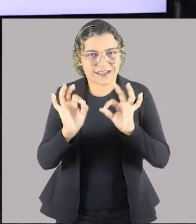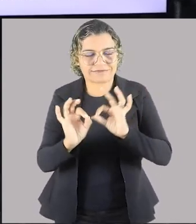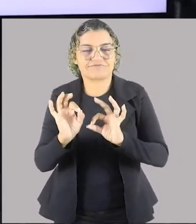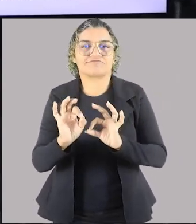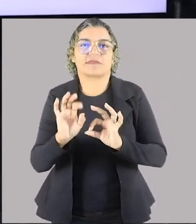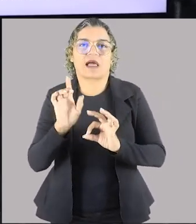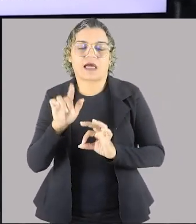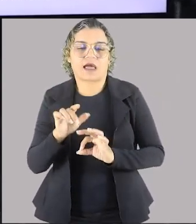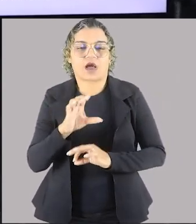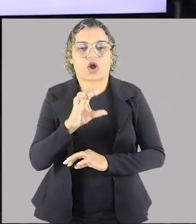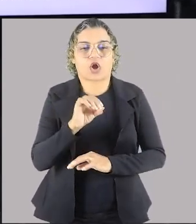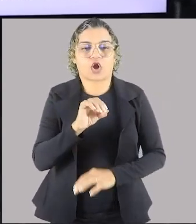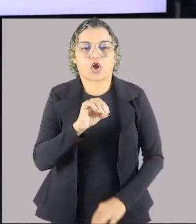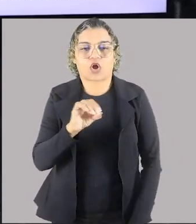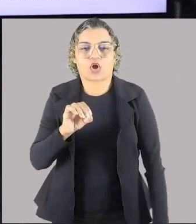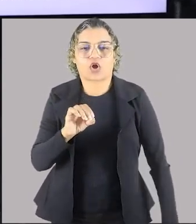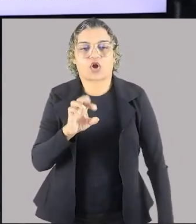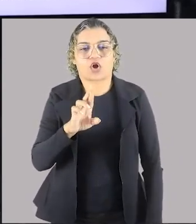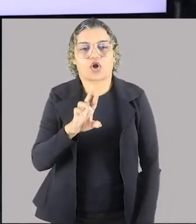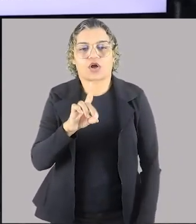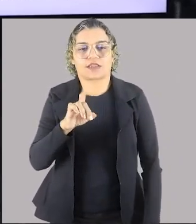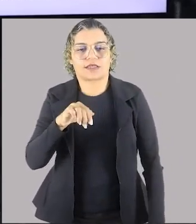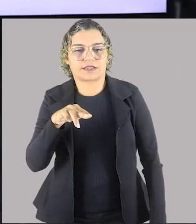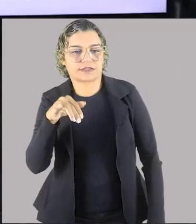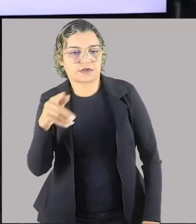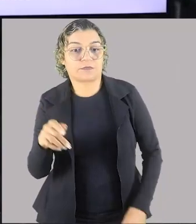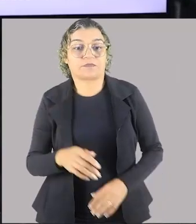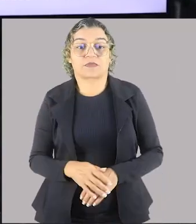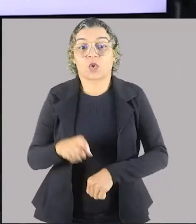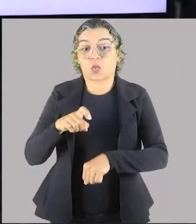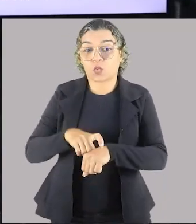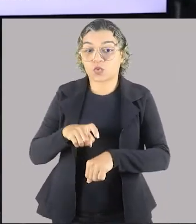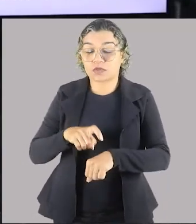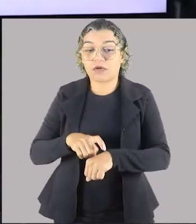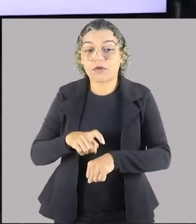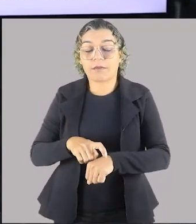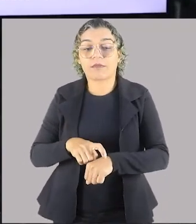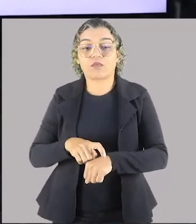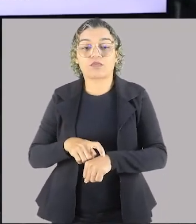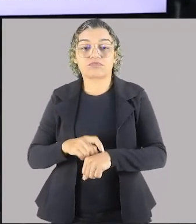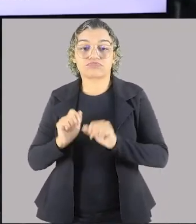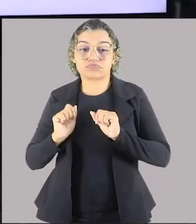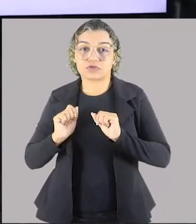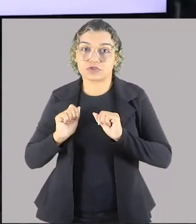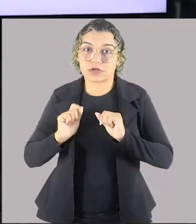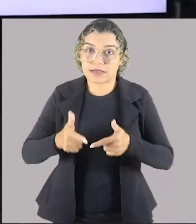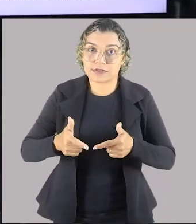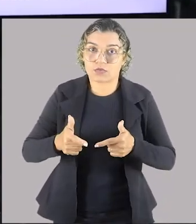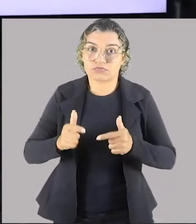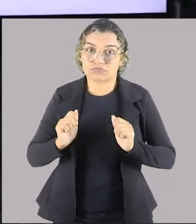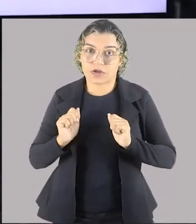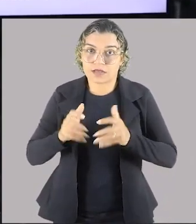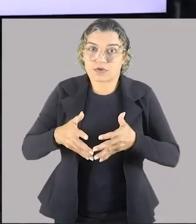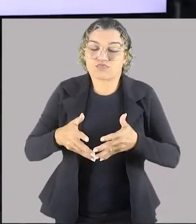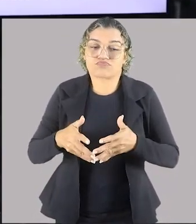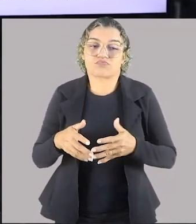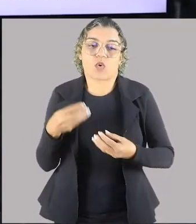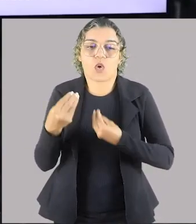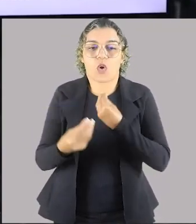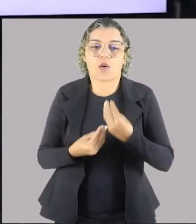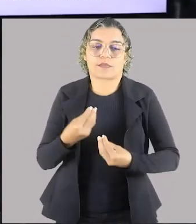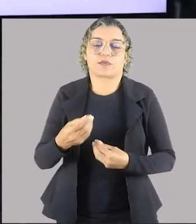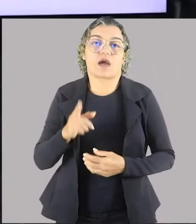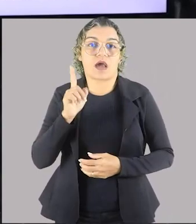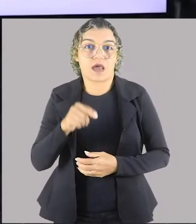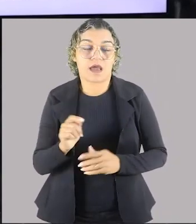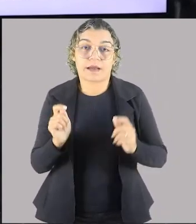vai ser a coordenação. E o tempo de reação, quando a gente está falando de atividade de exercício físico e dentro do esporte,